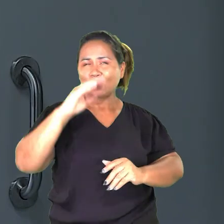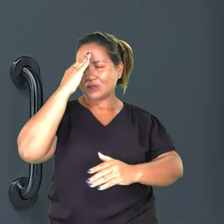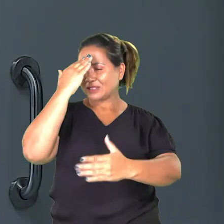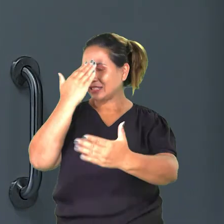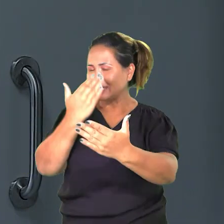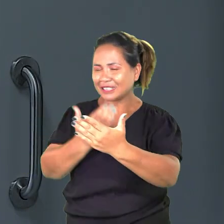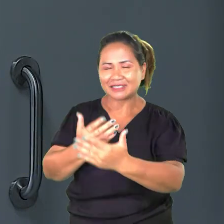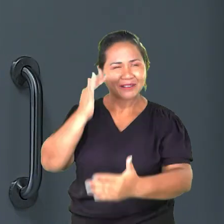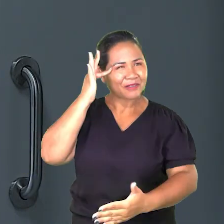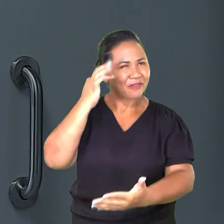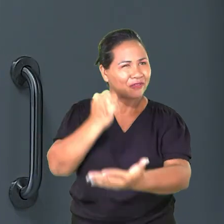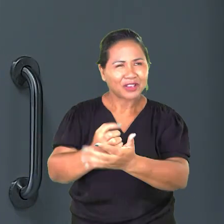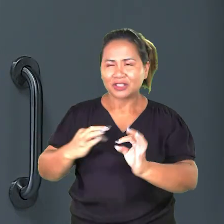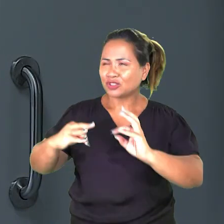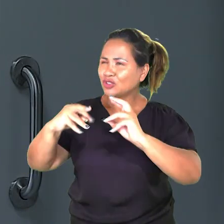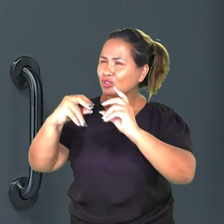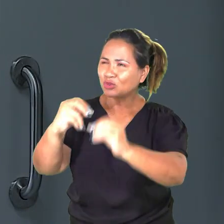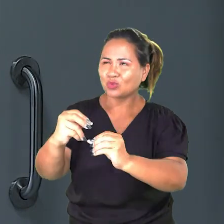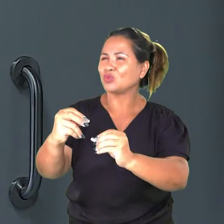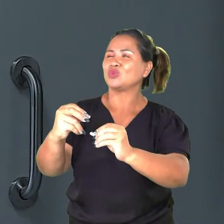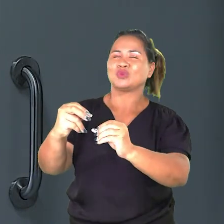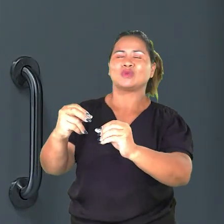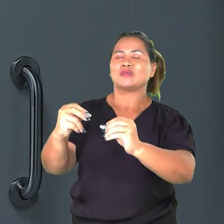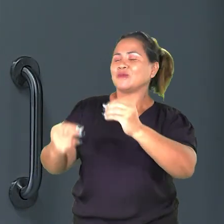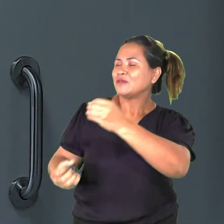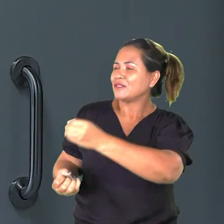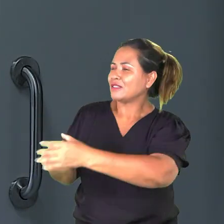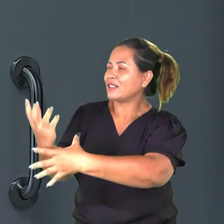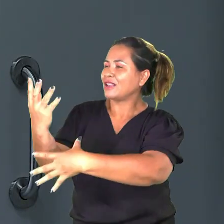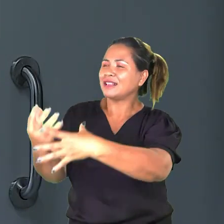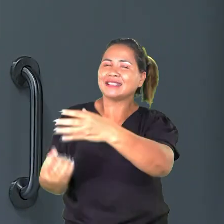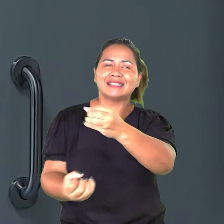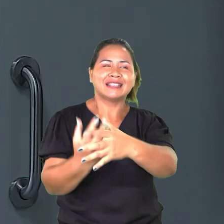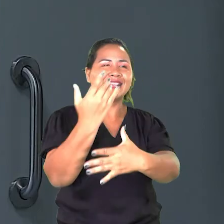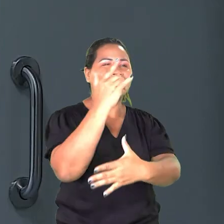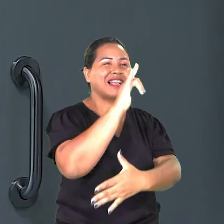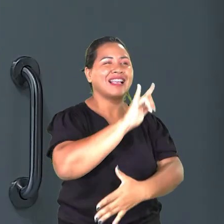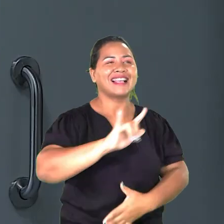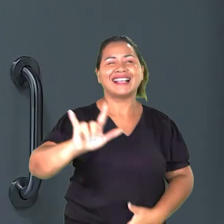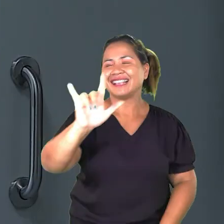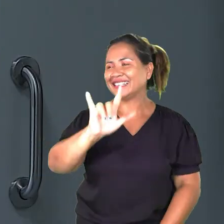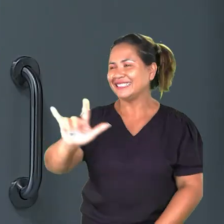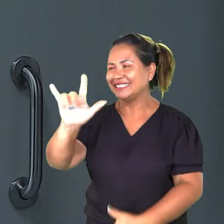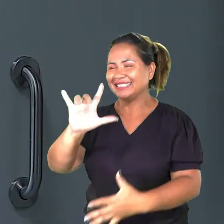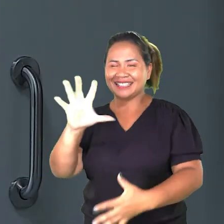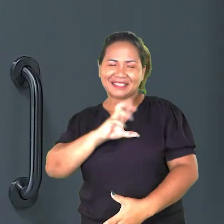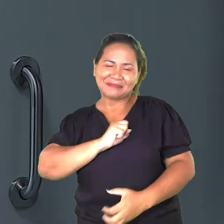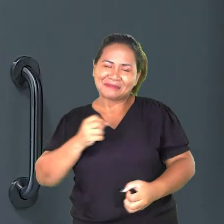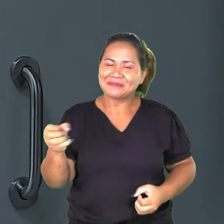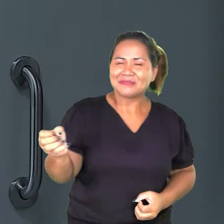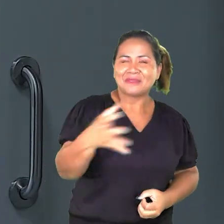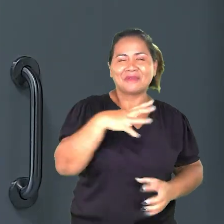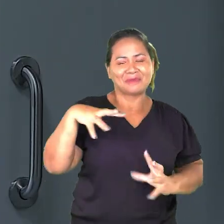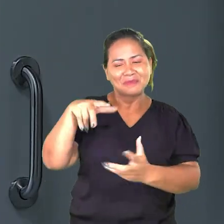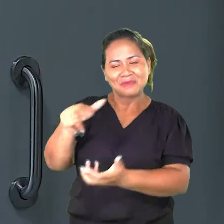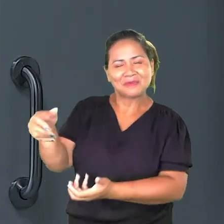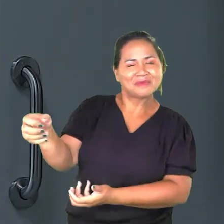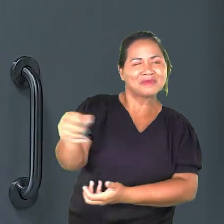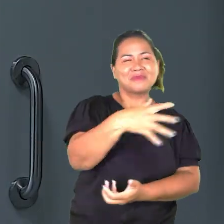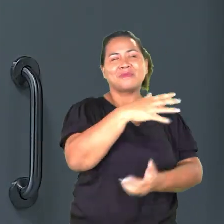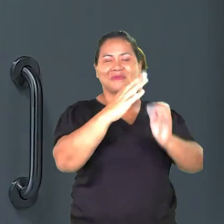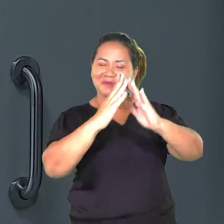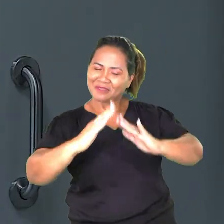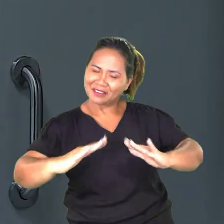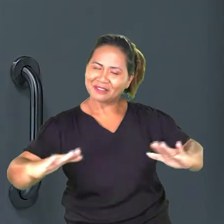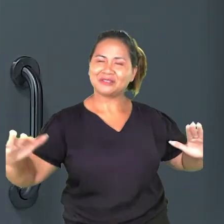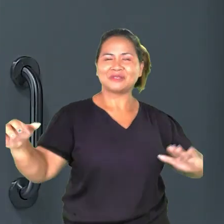amanhã. E das raças, dos credos e de classes, de tudo que se irmana no Planalto, nasça um